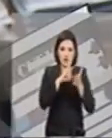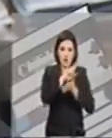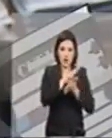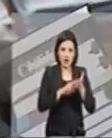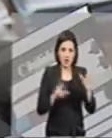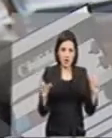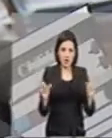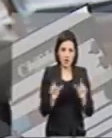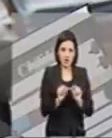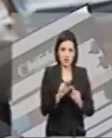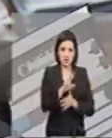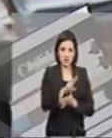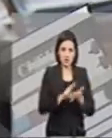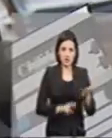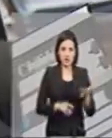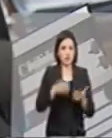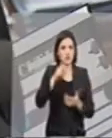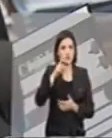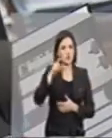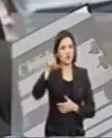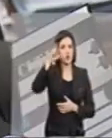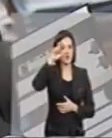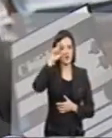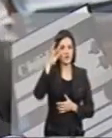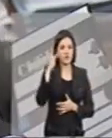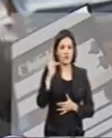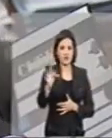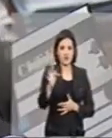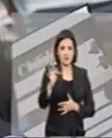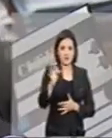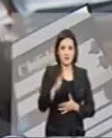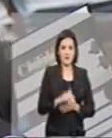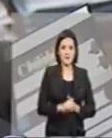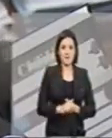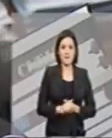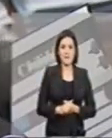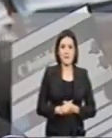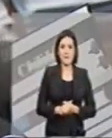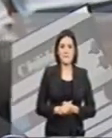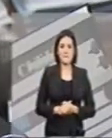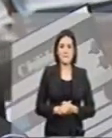ministro Edson Fachin, da inicial da reclamação, que